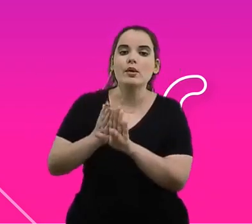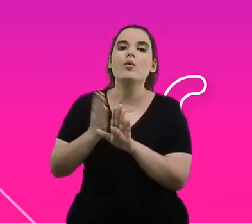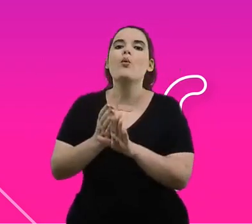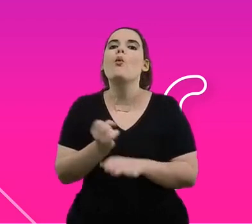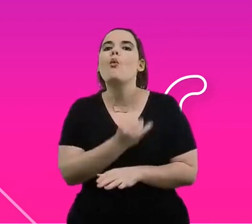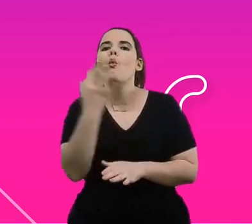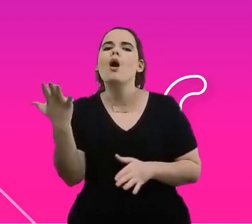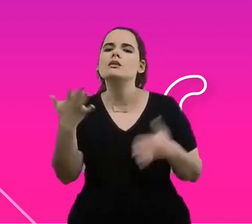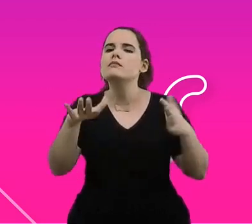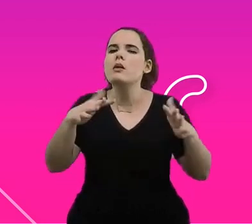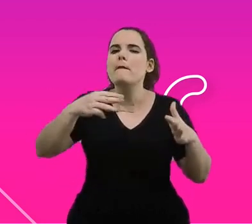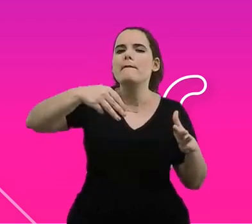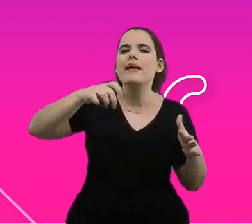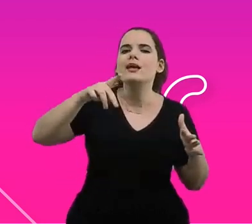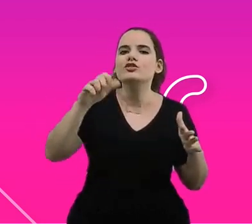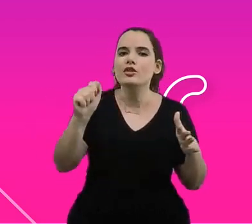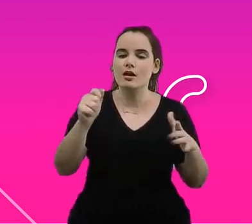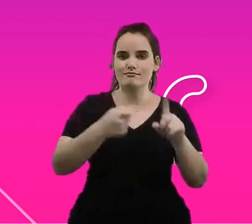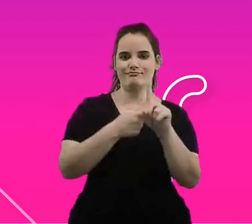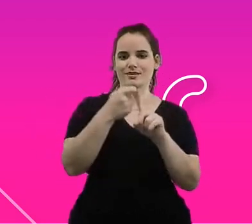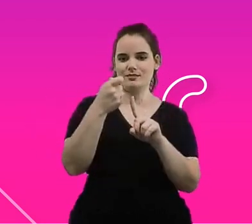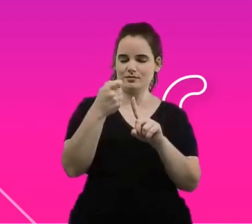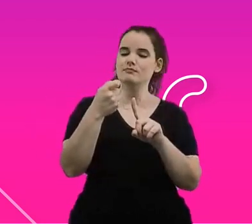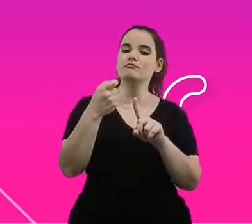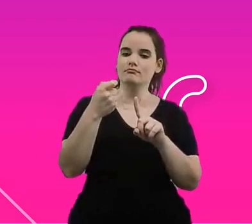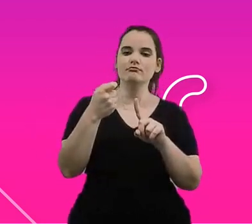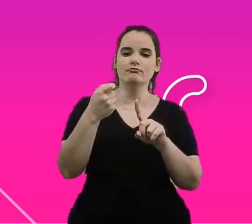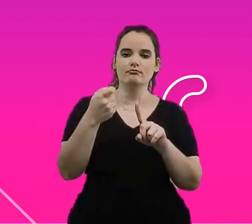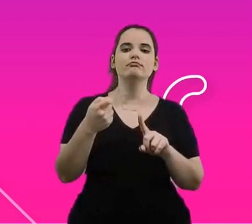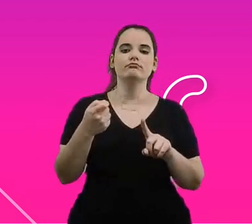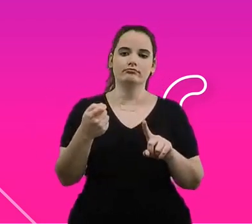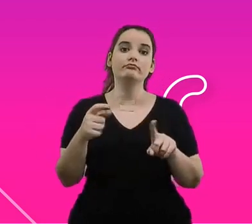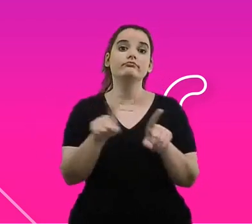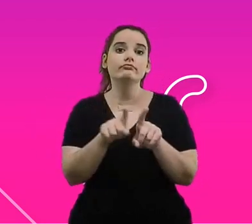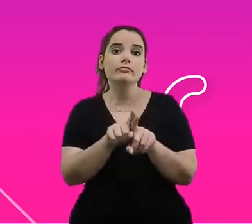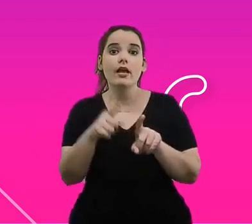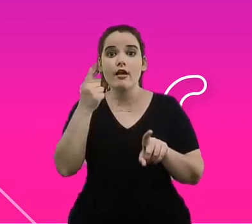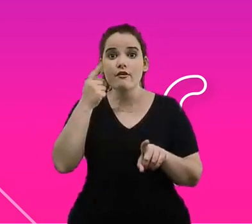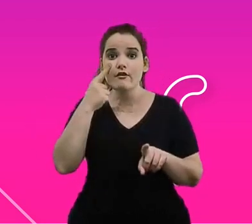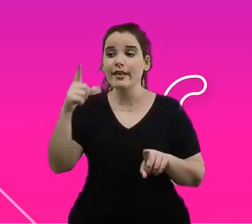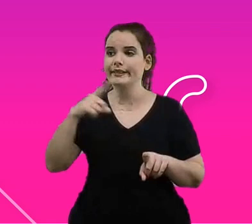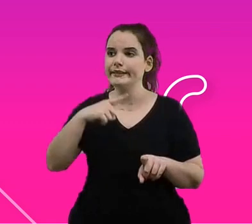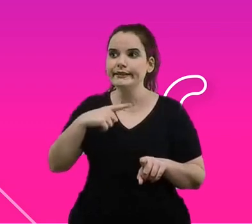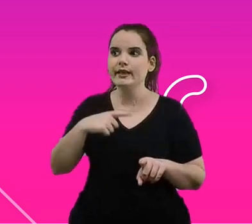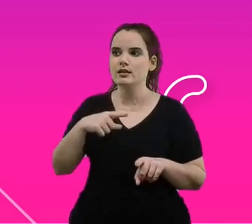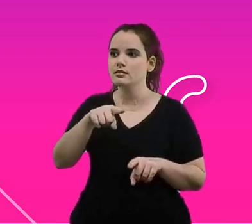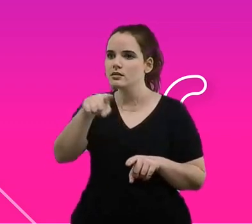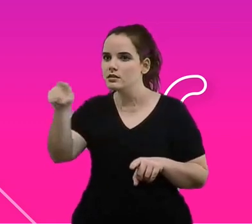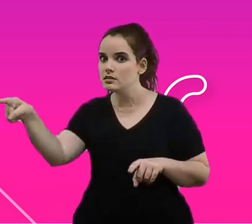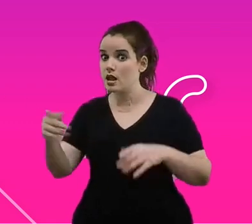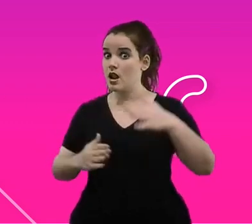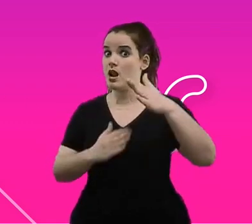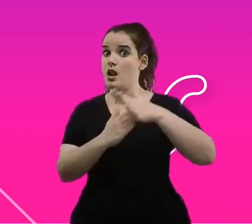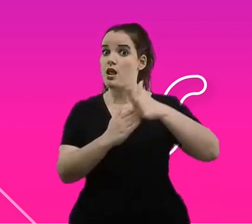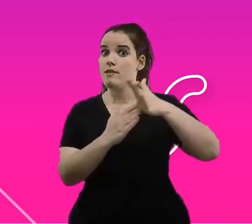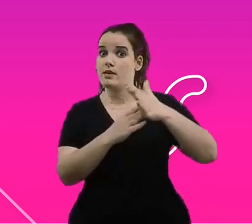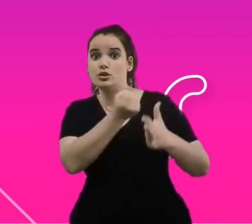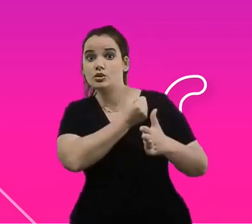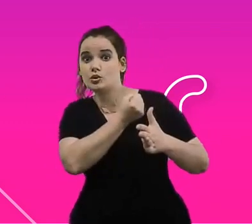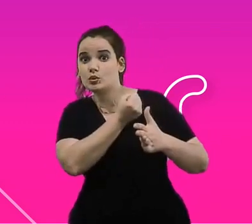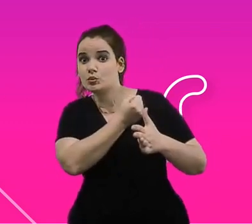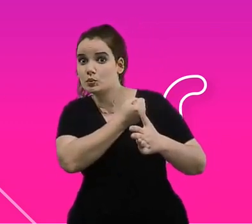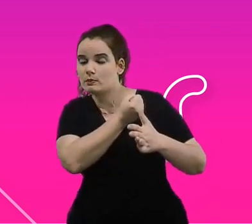para design, gosto também, então, pô, ficou legal. Isso também tem uma parte de usabilidade, que a pessoa tem que querer usar, né? Então, isso